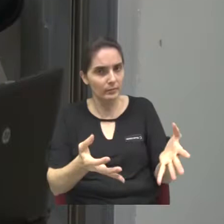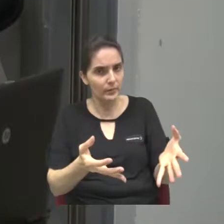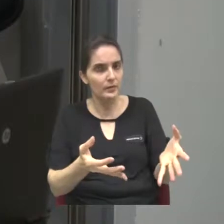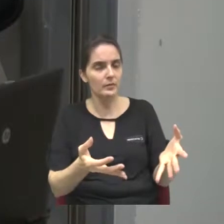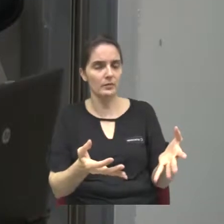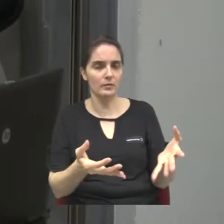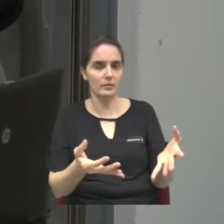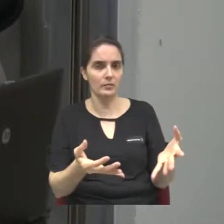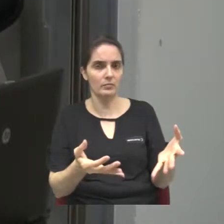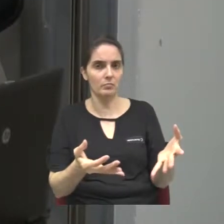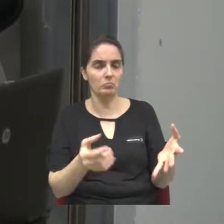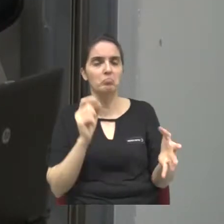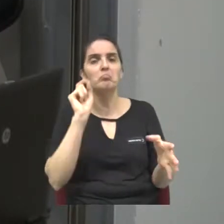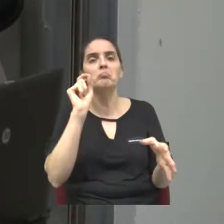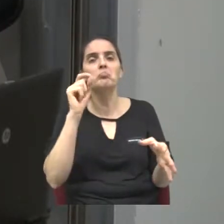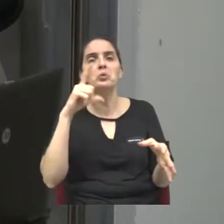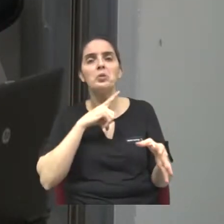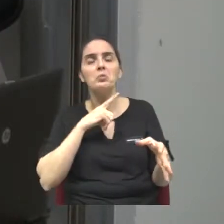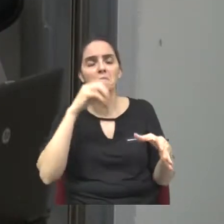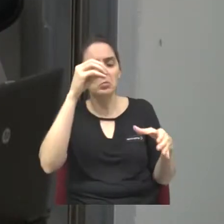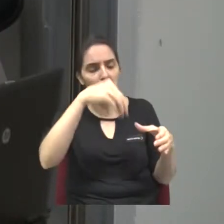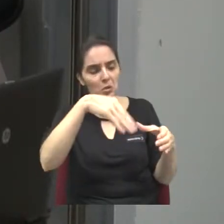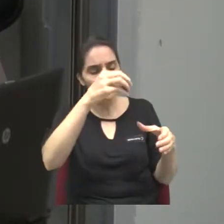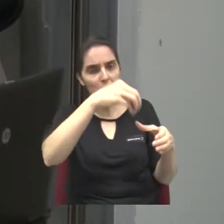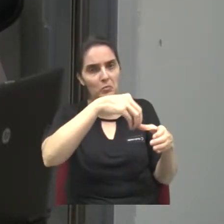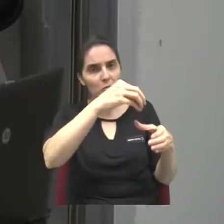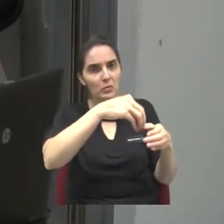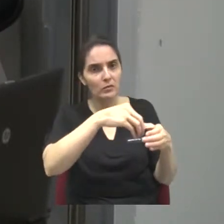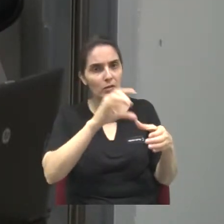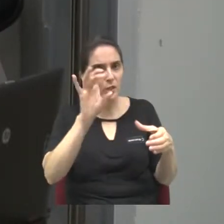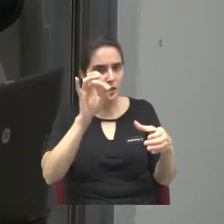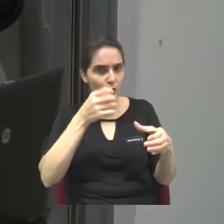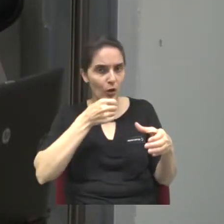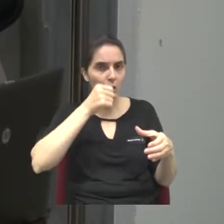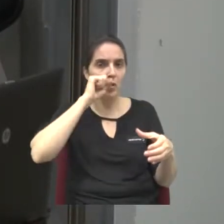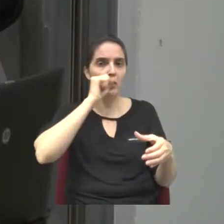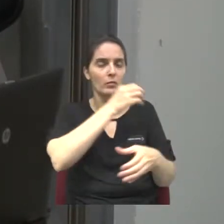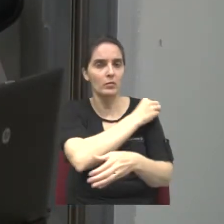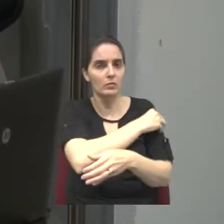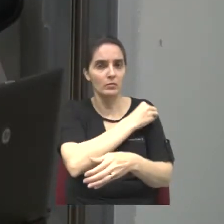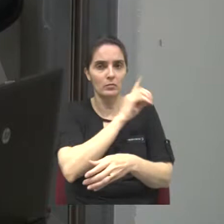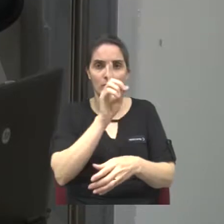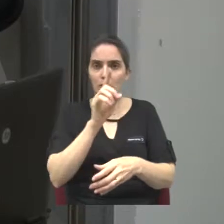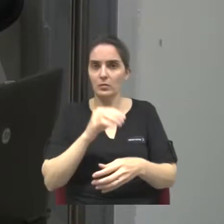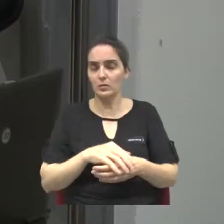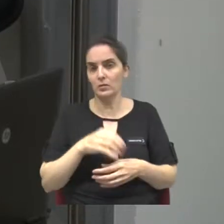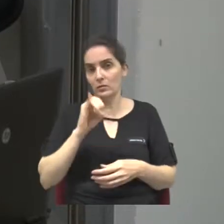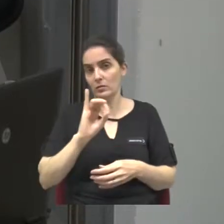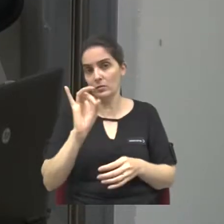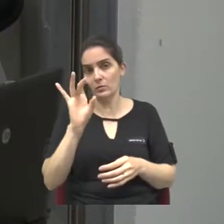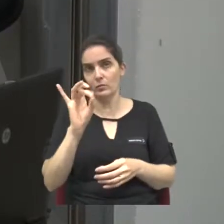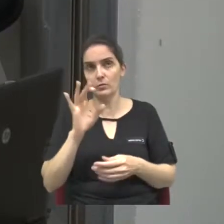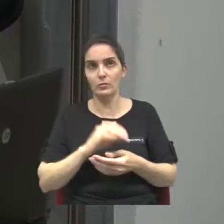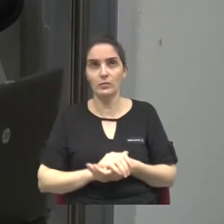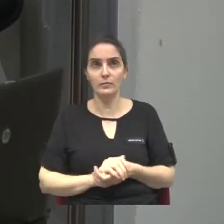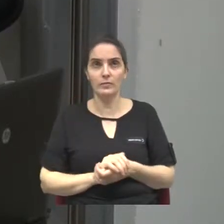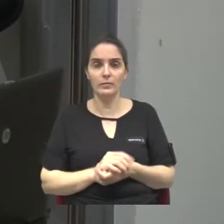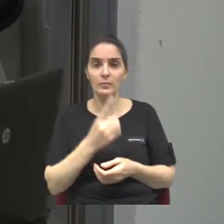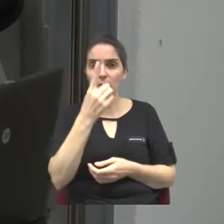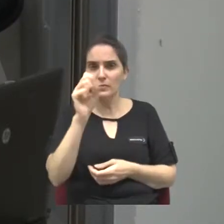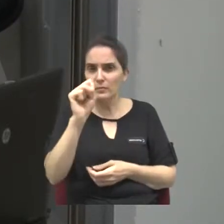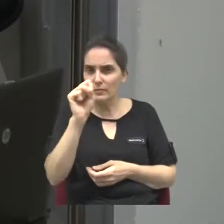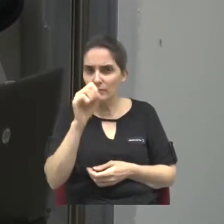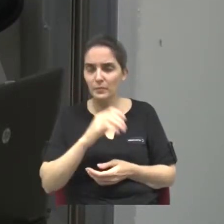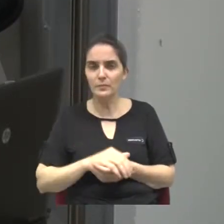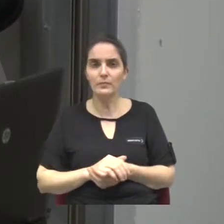contém, porque não é só pela questão da bebida alcoólica, porque se só fosse isso, só um segundo, tem a questão da